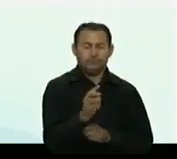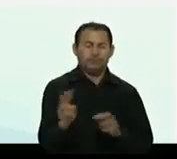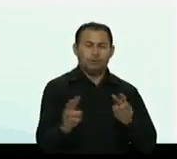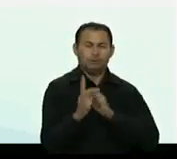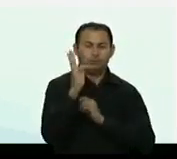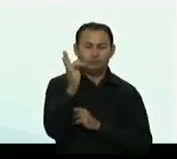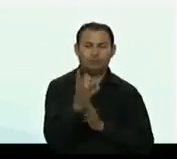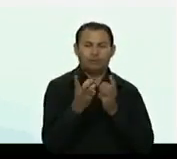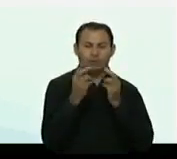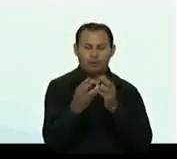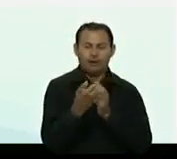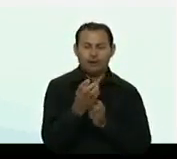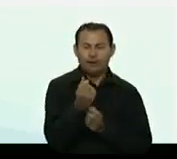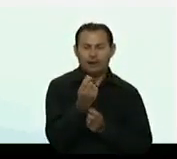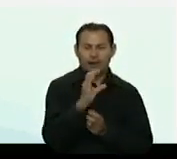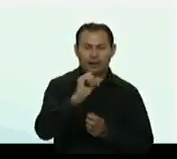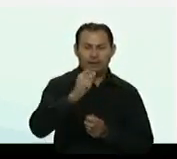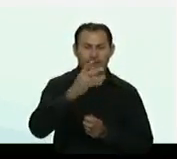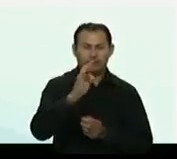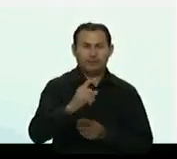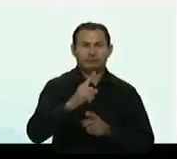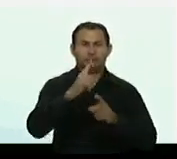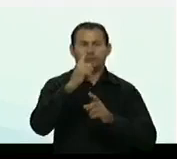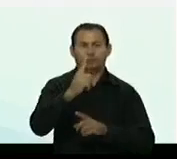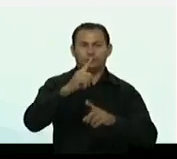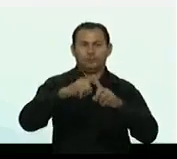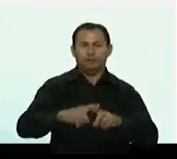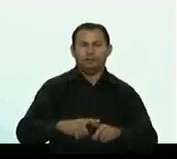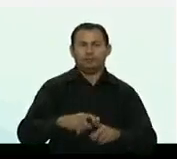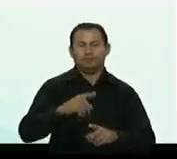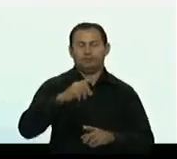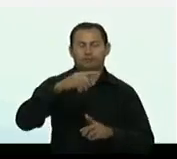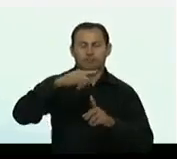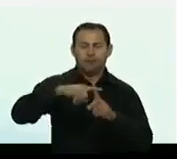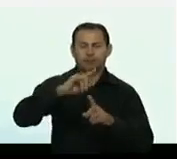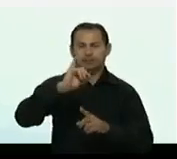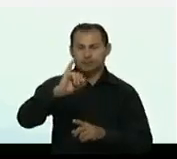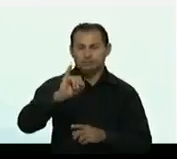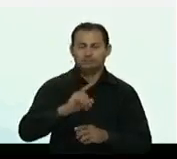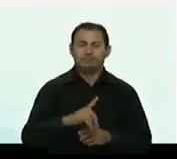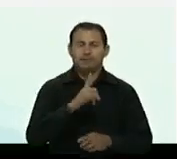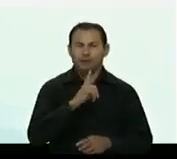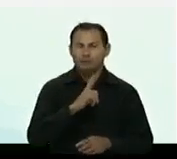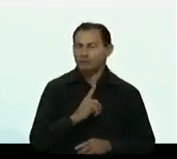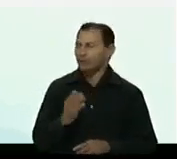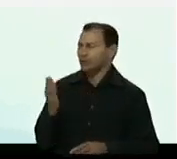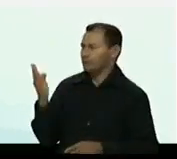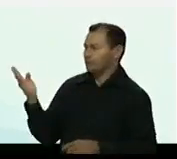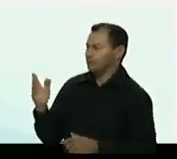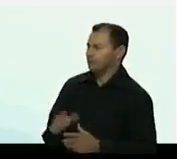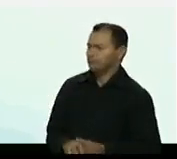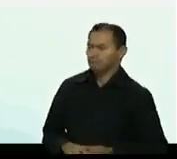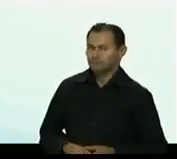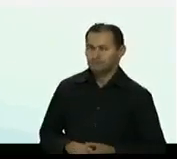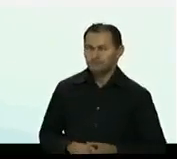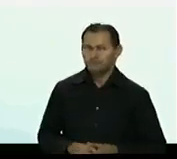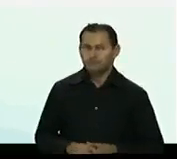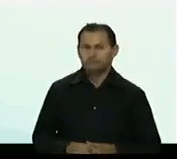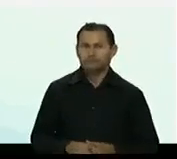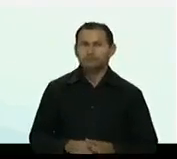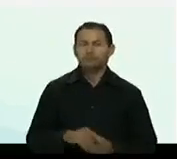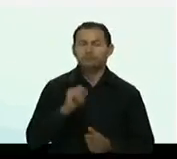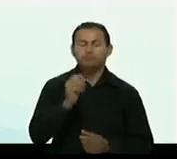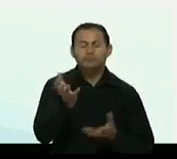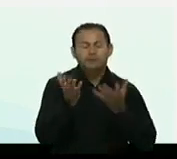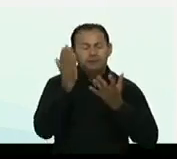futuro é igual a capital vezes 1 mais i. Então, nós temos aqui essa situação e o que